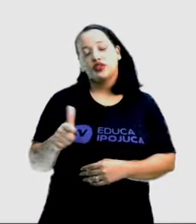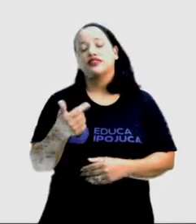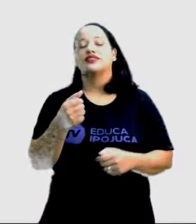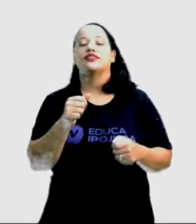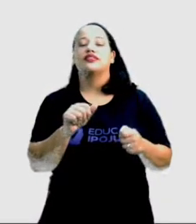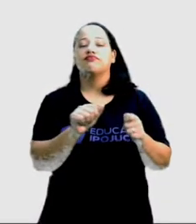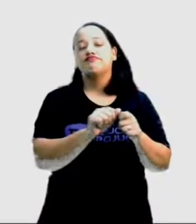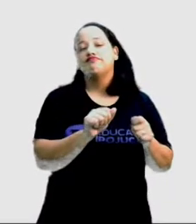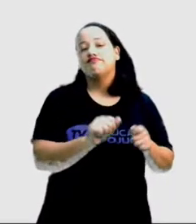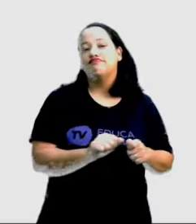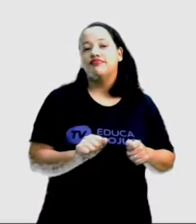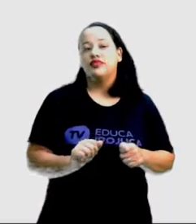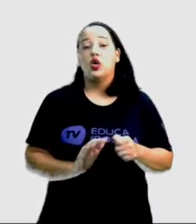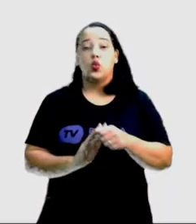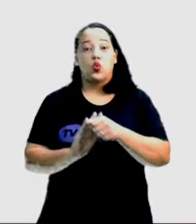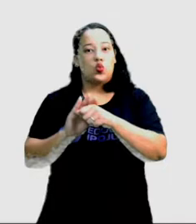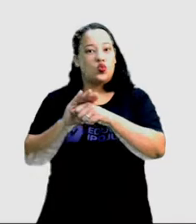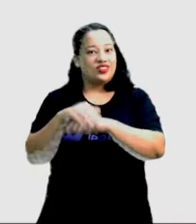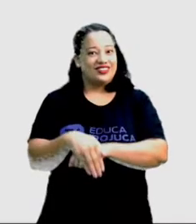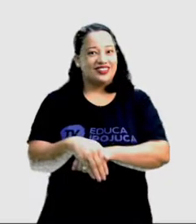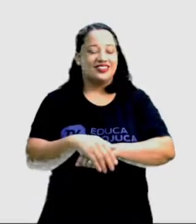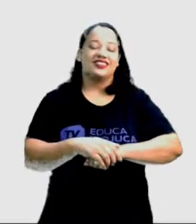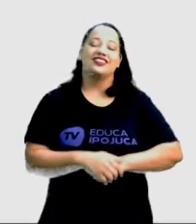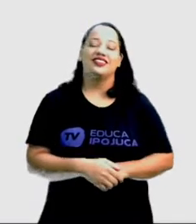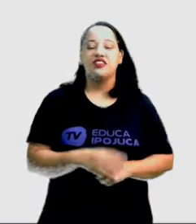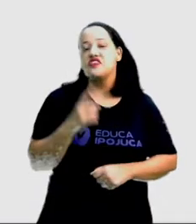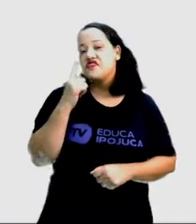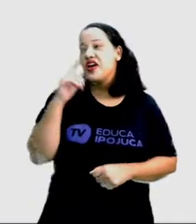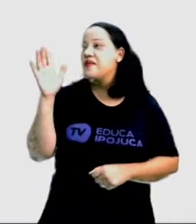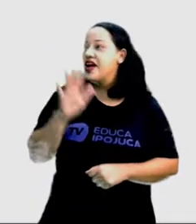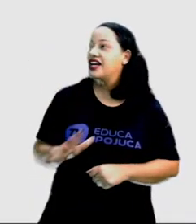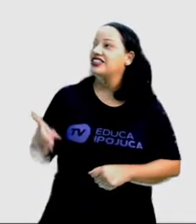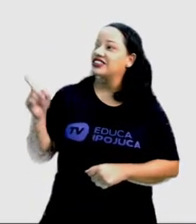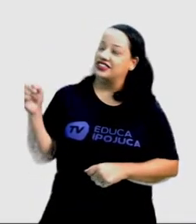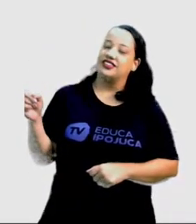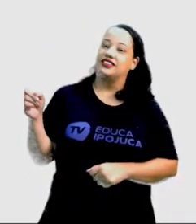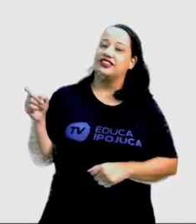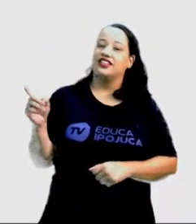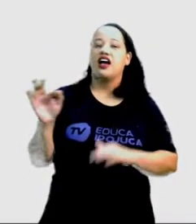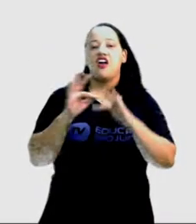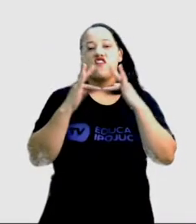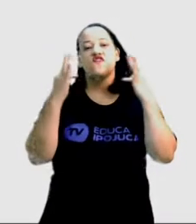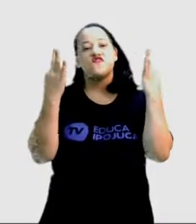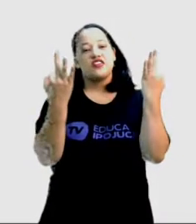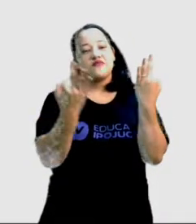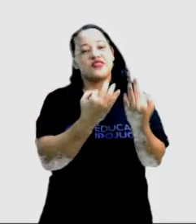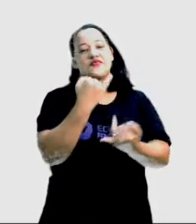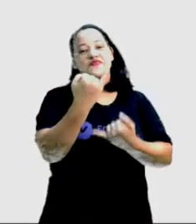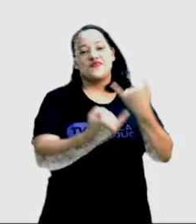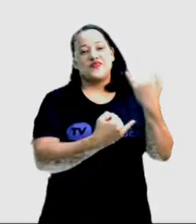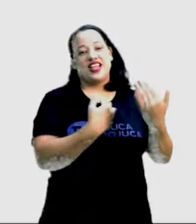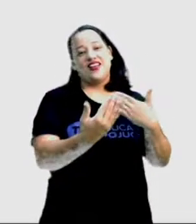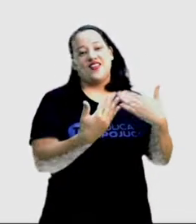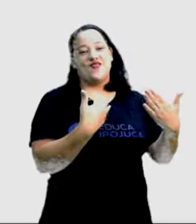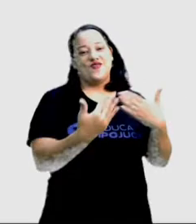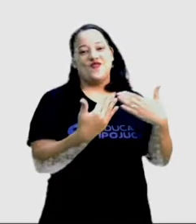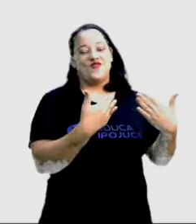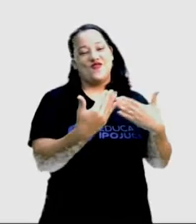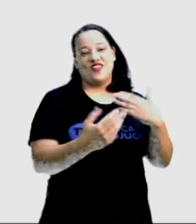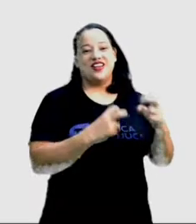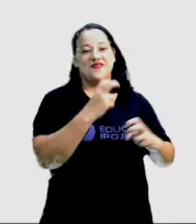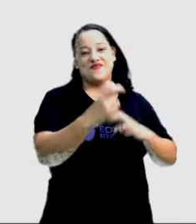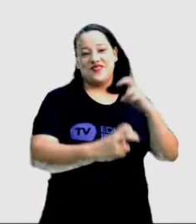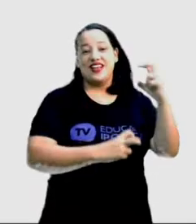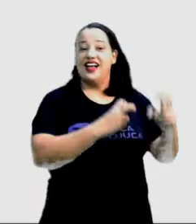Como aqui, ó. Se observar esta imagem, temos aqui uma família brincando e conversando no parque.